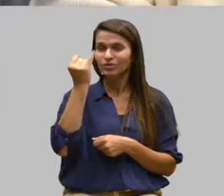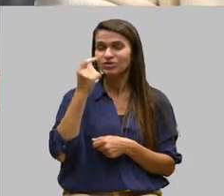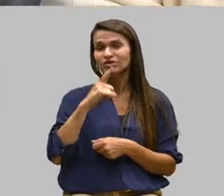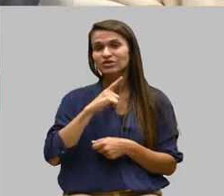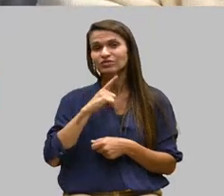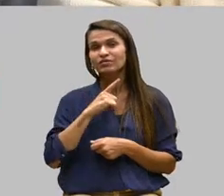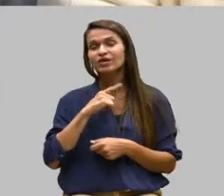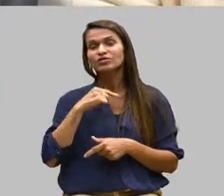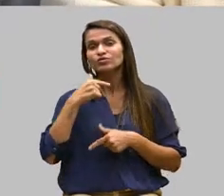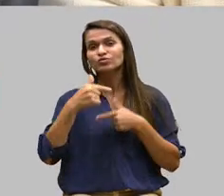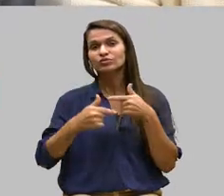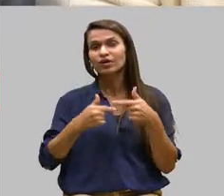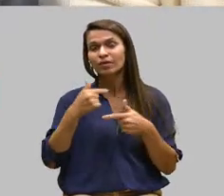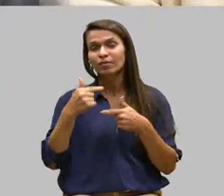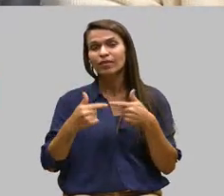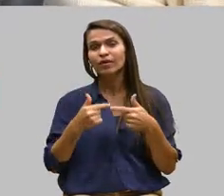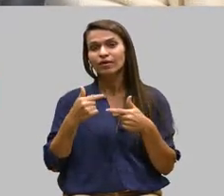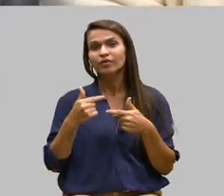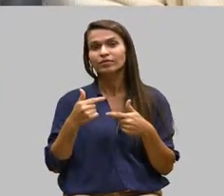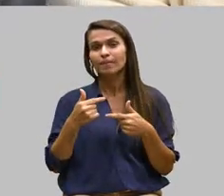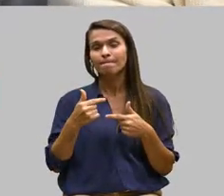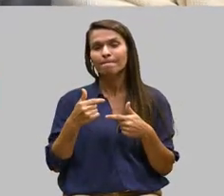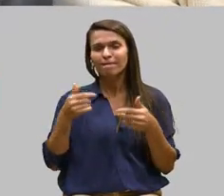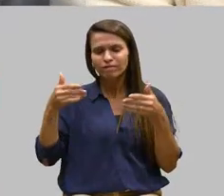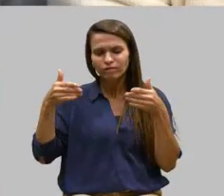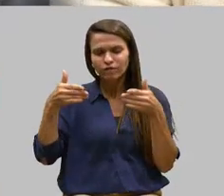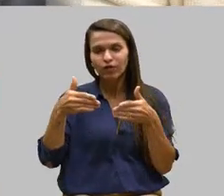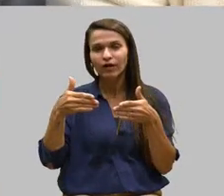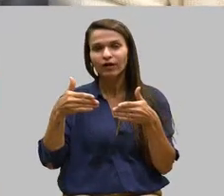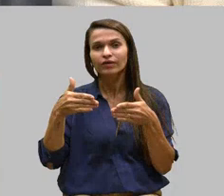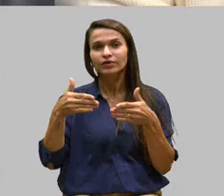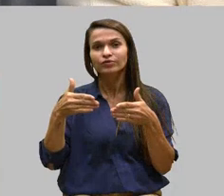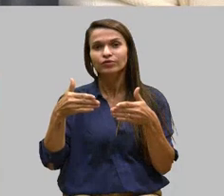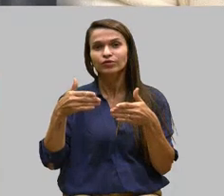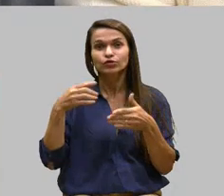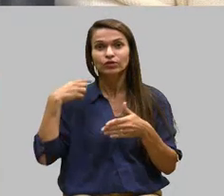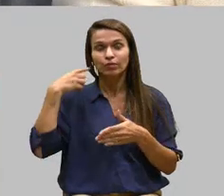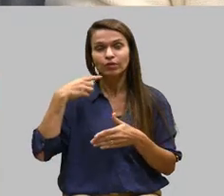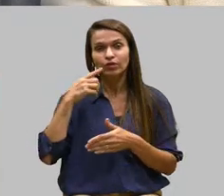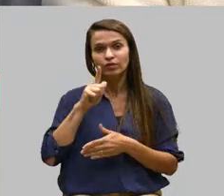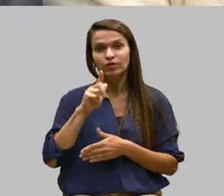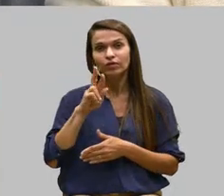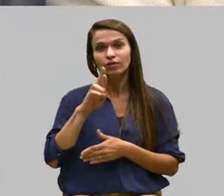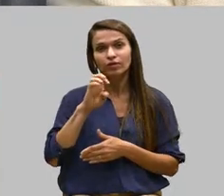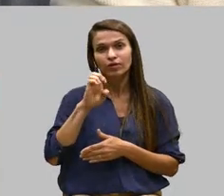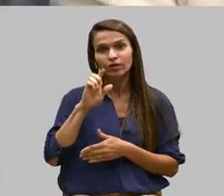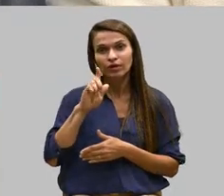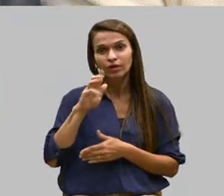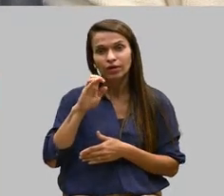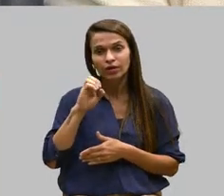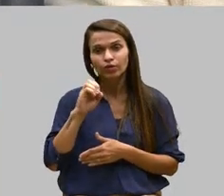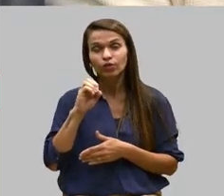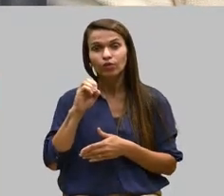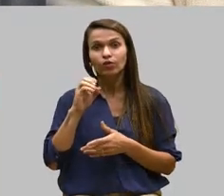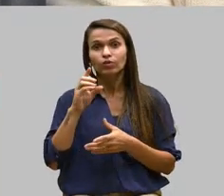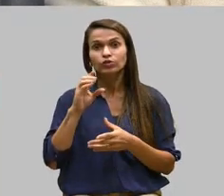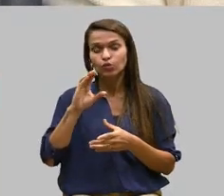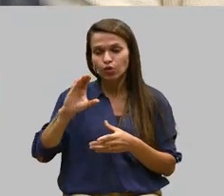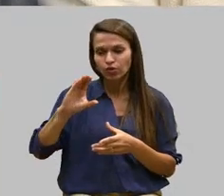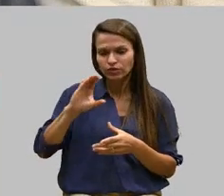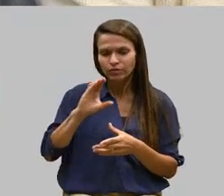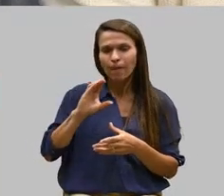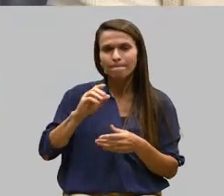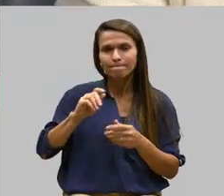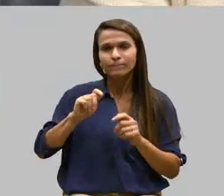um trabalho que dessa comissão principalmente aí do do do deputado grego que nós pudesse dentro do orçamento e negociar com